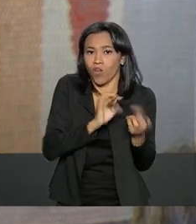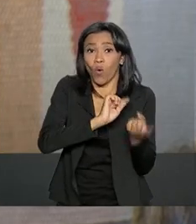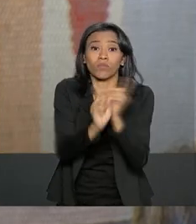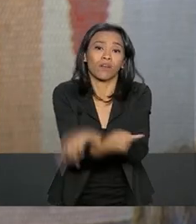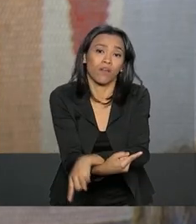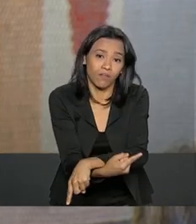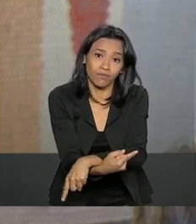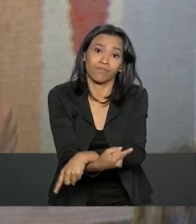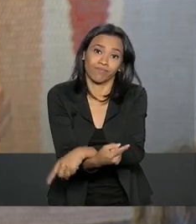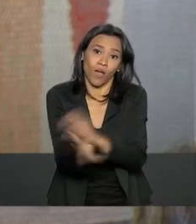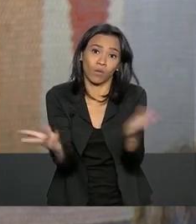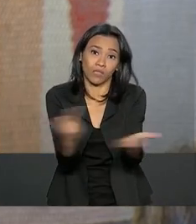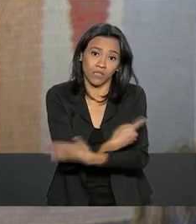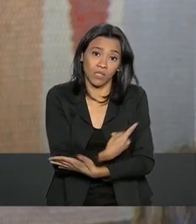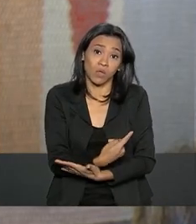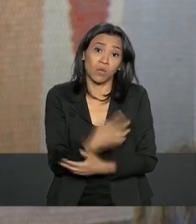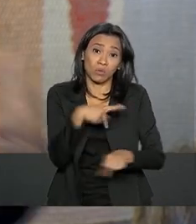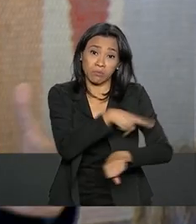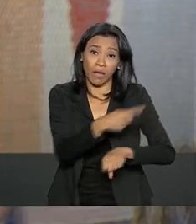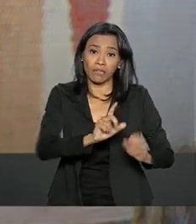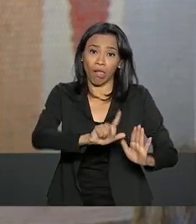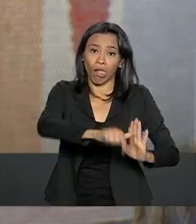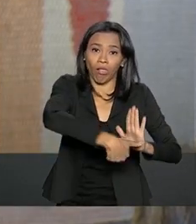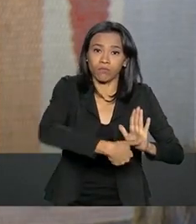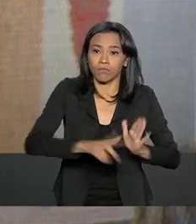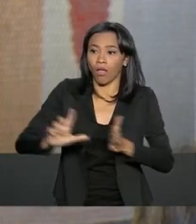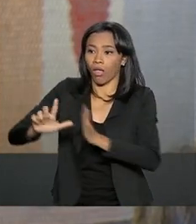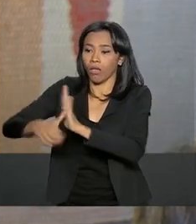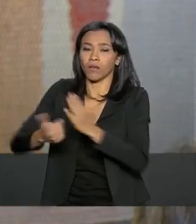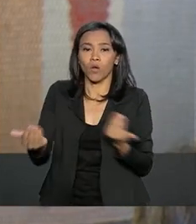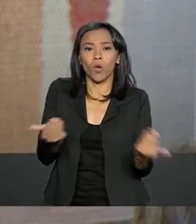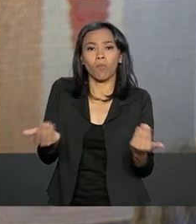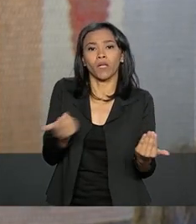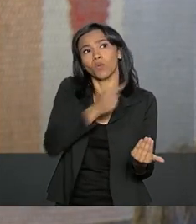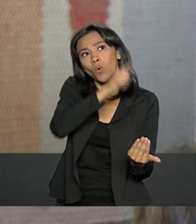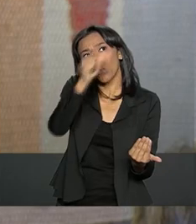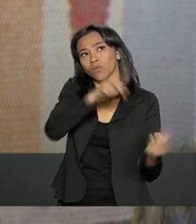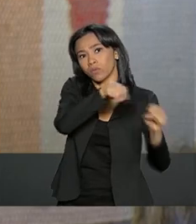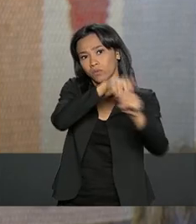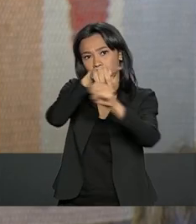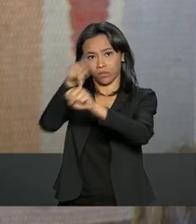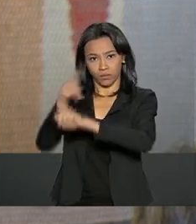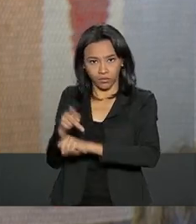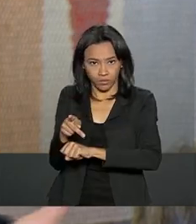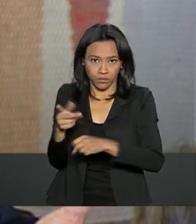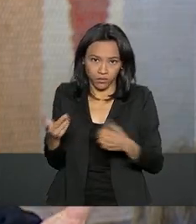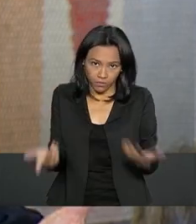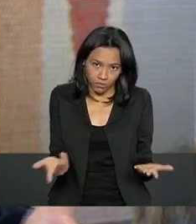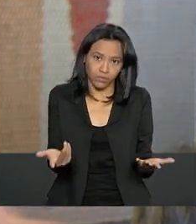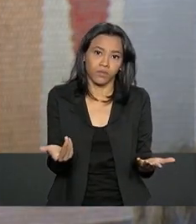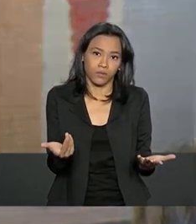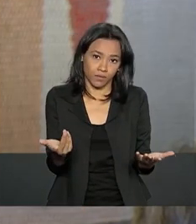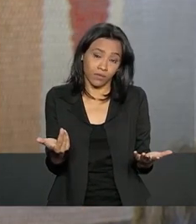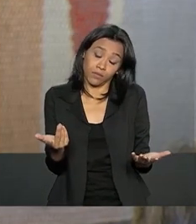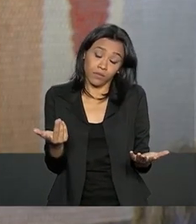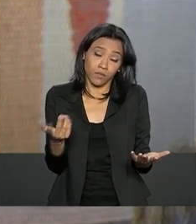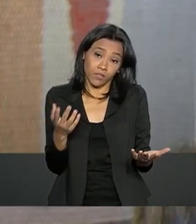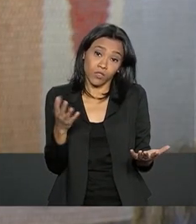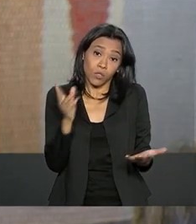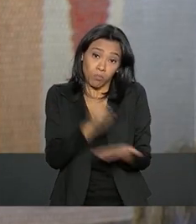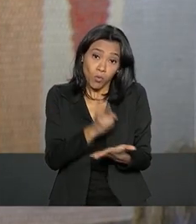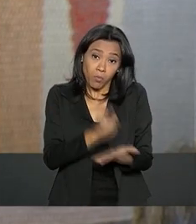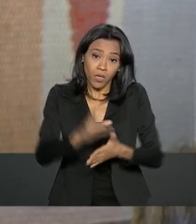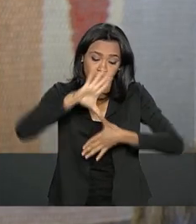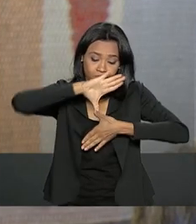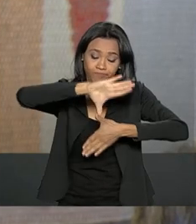contrário. Os nossos países ficaram atrasados a respeito de outros países da região e nem falar sobre outras regiões do mundo.